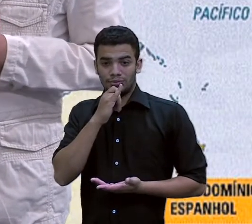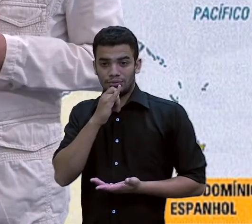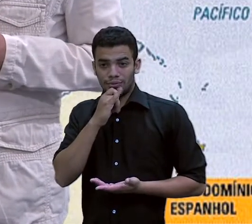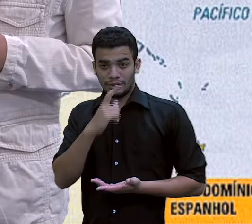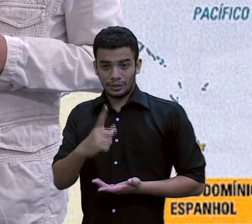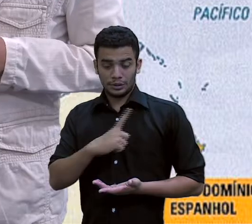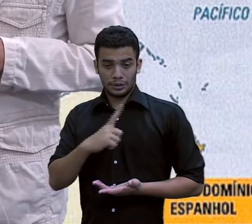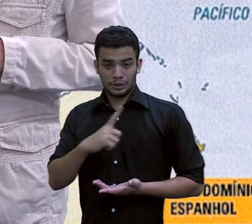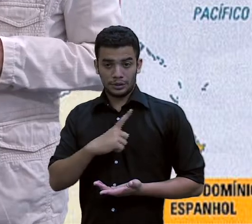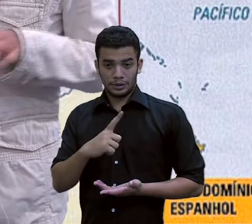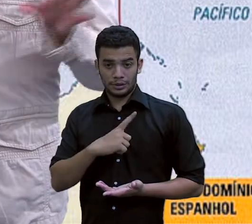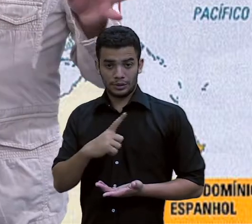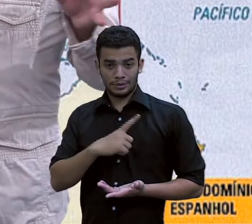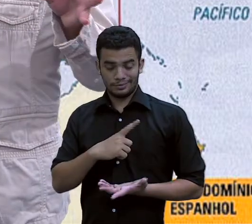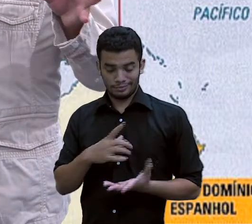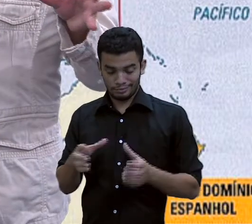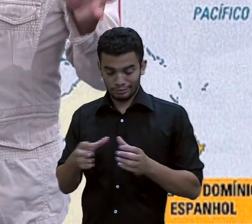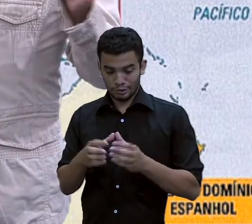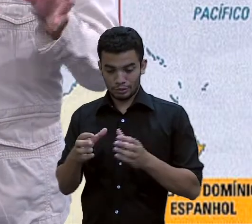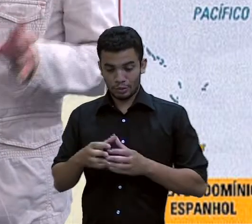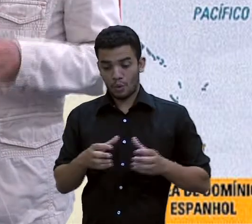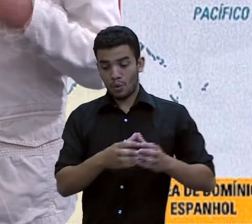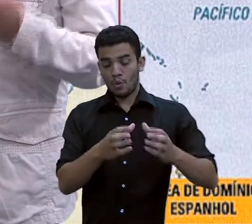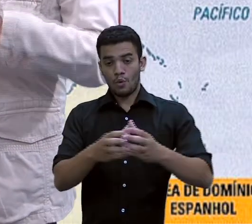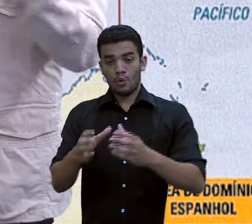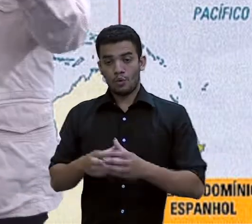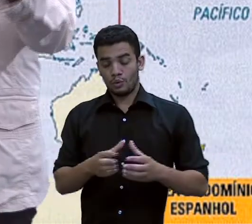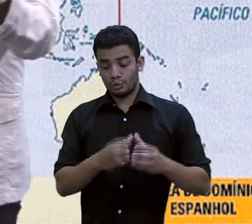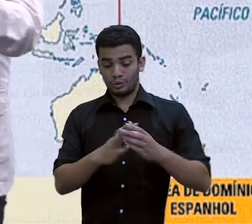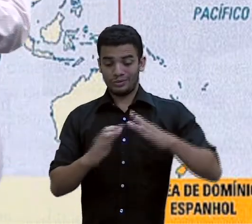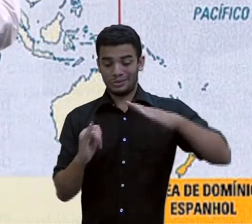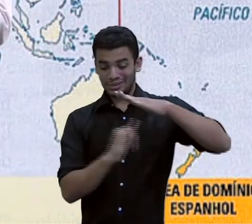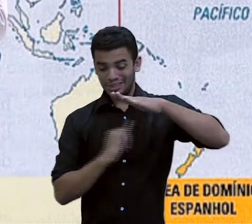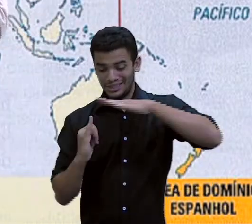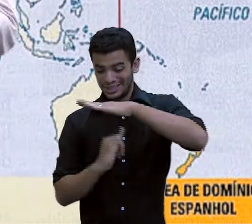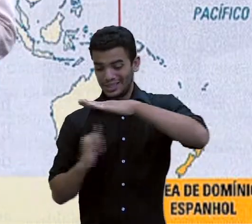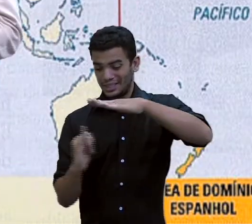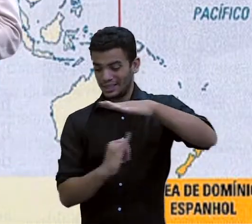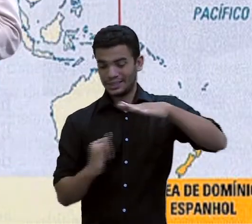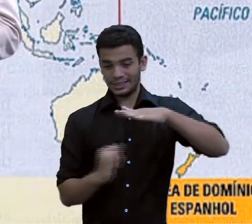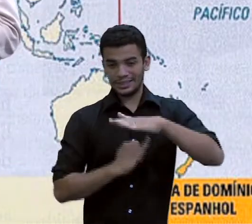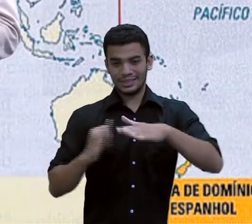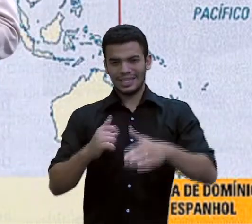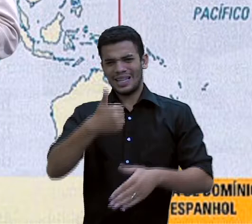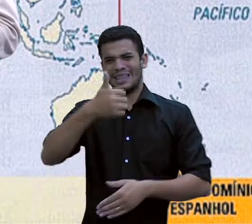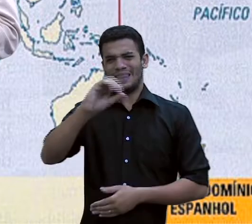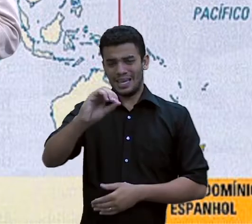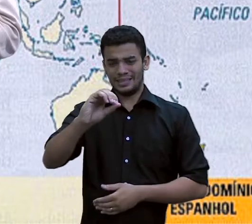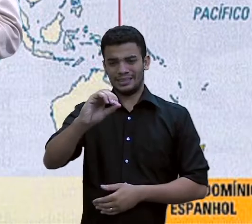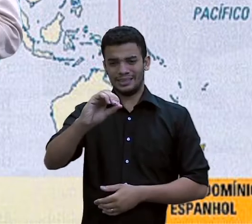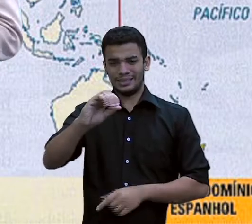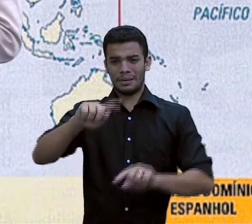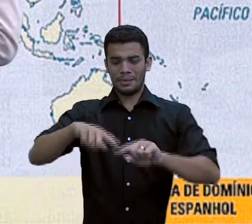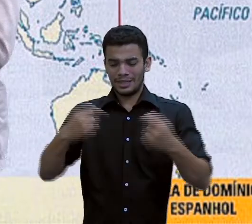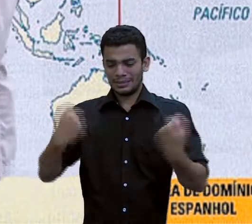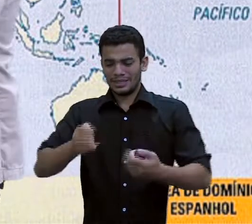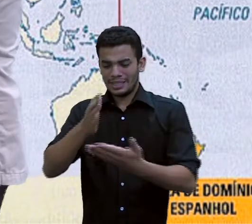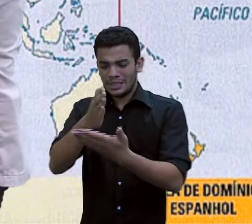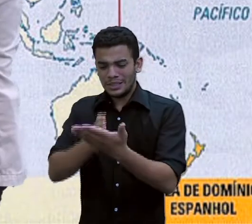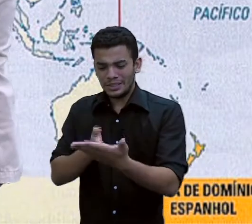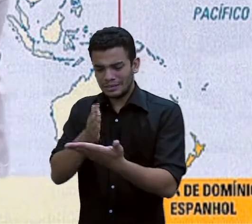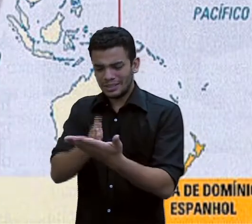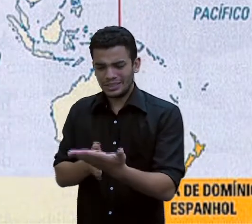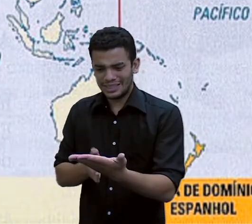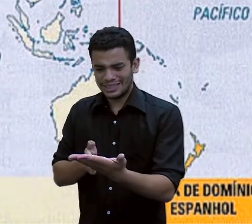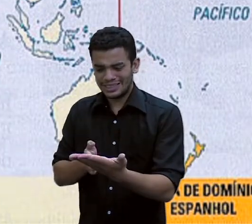tratado não especificou a partir de qual delas deveriam ser contadas as léguas. Ou seja,